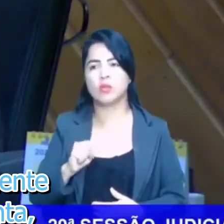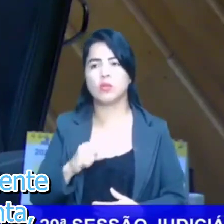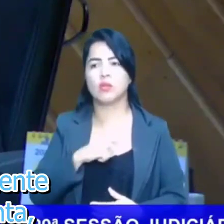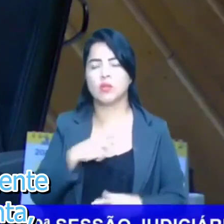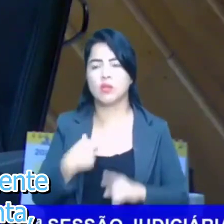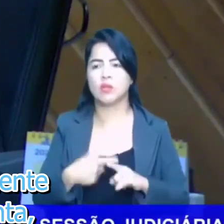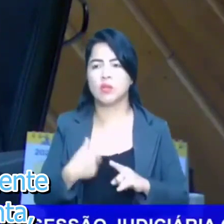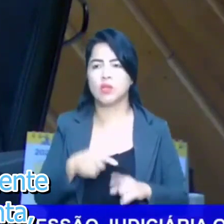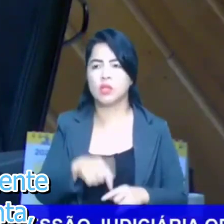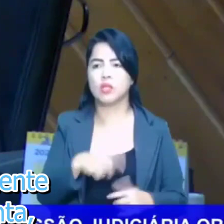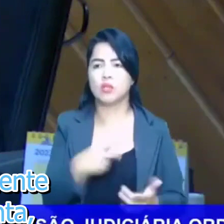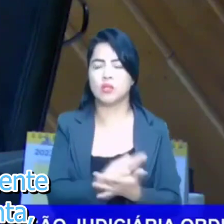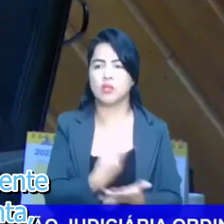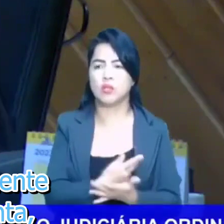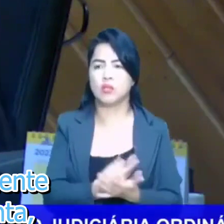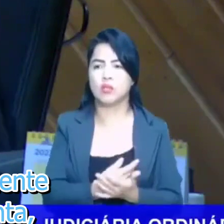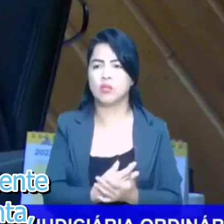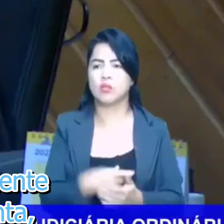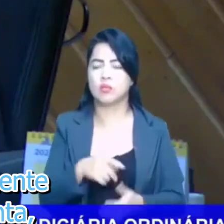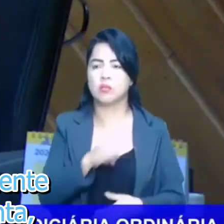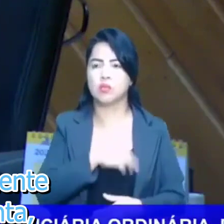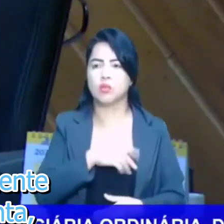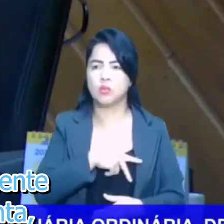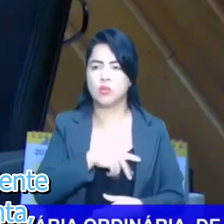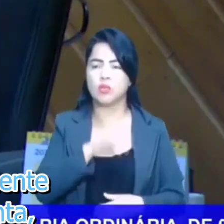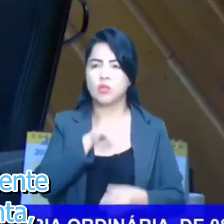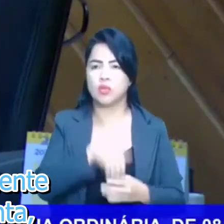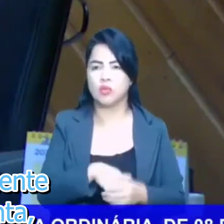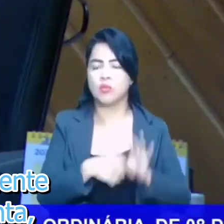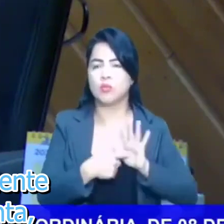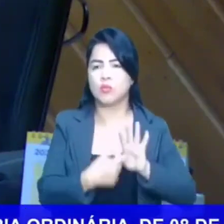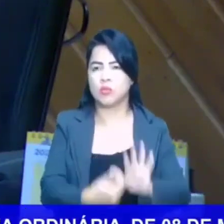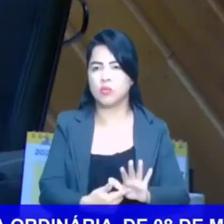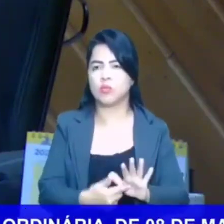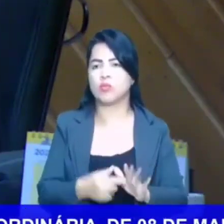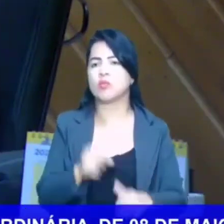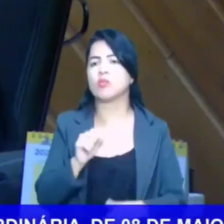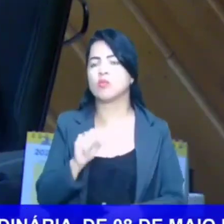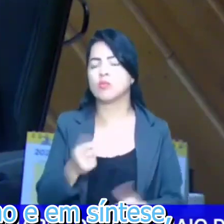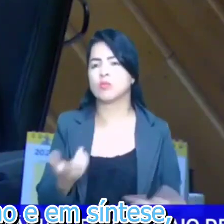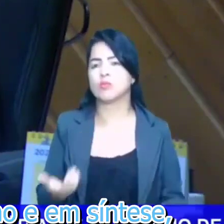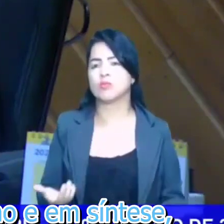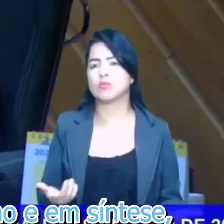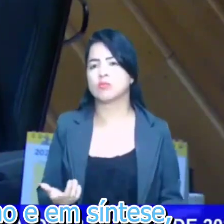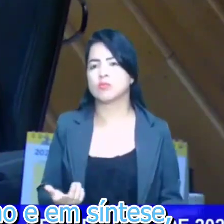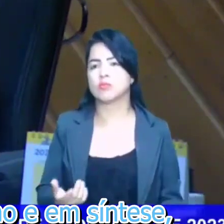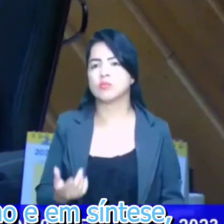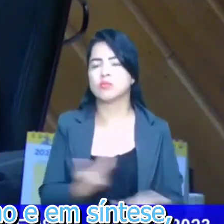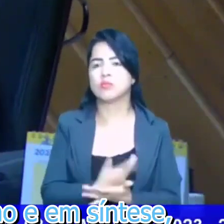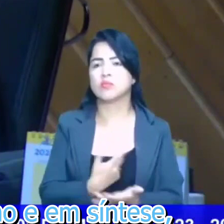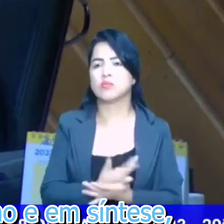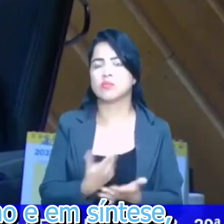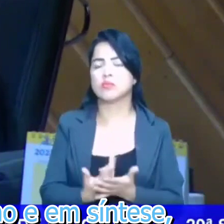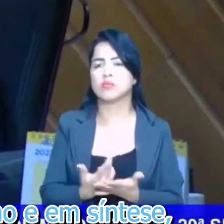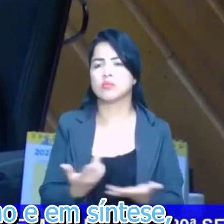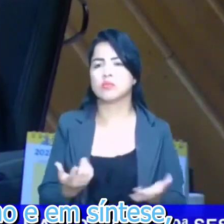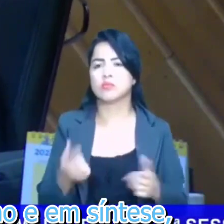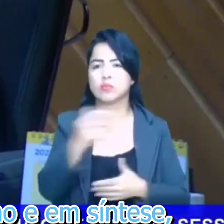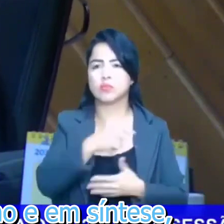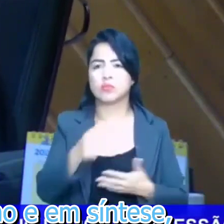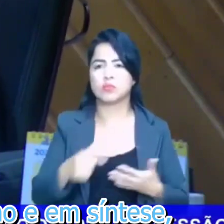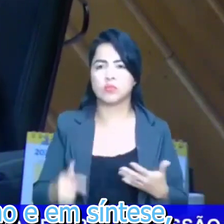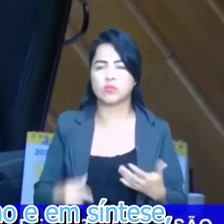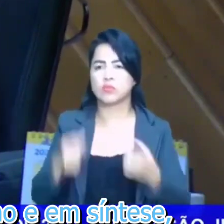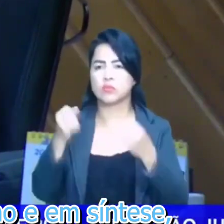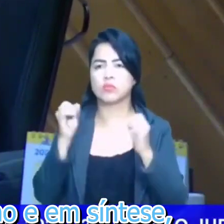Sua Excelência, o eminente representante do Ministério Público Eleitoral, aponta. Seriam falhas relacionadas com a